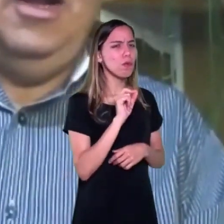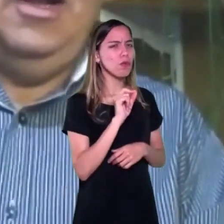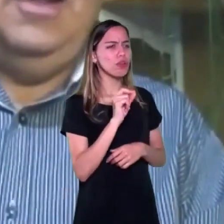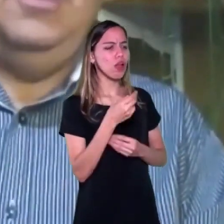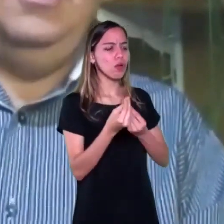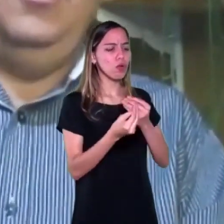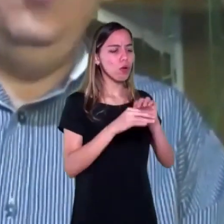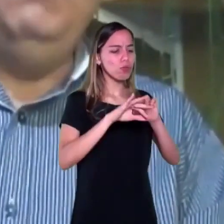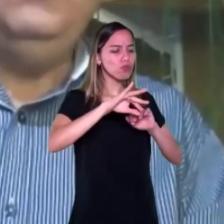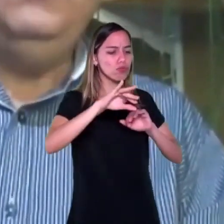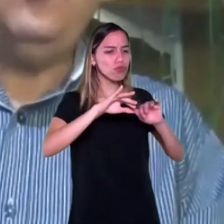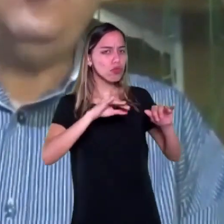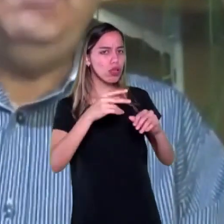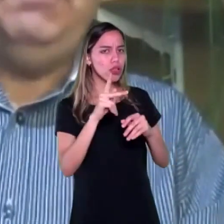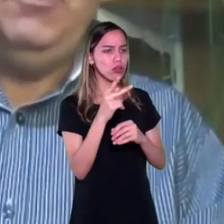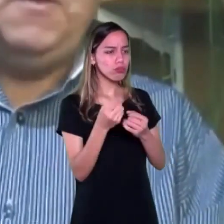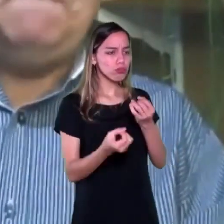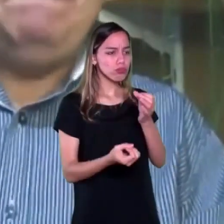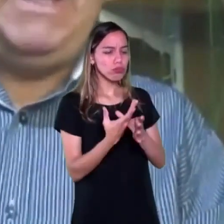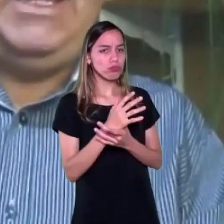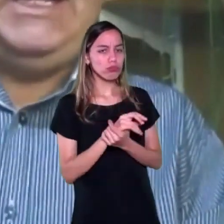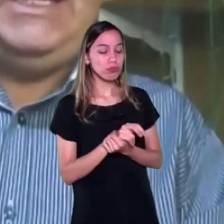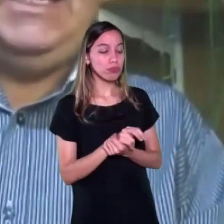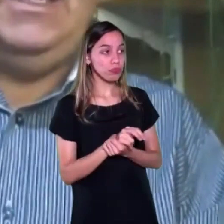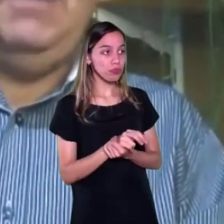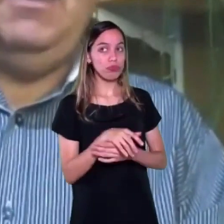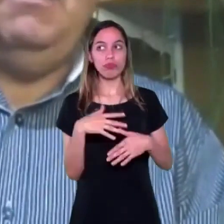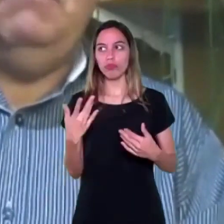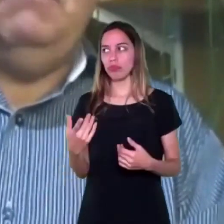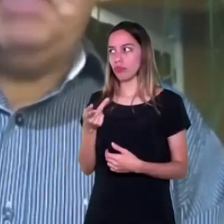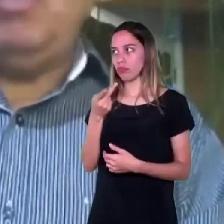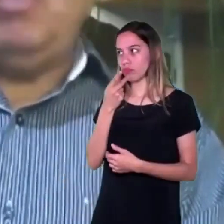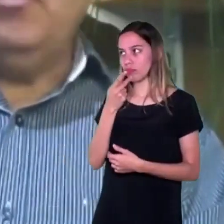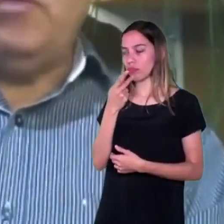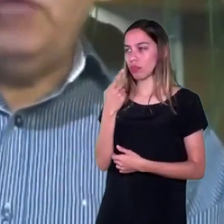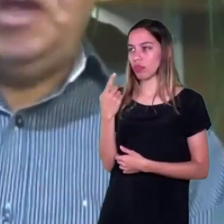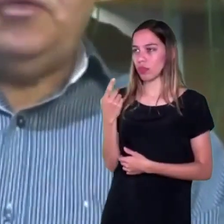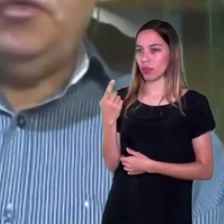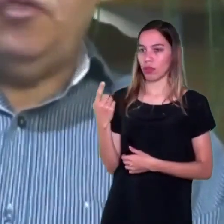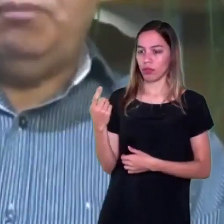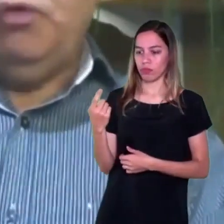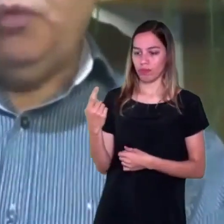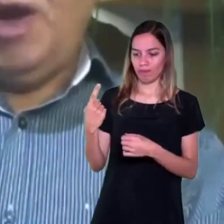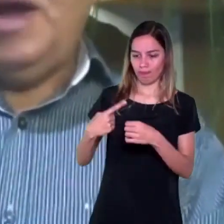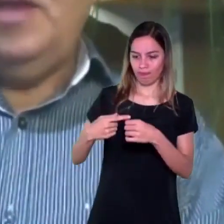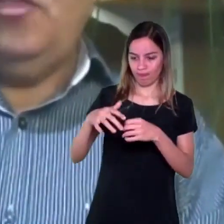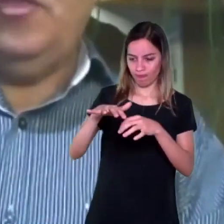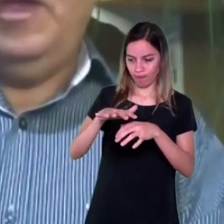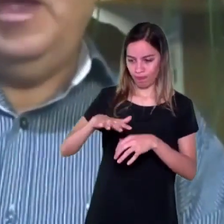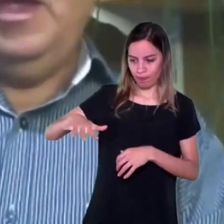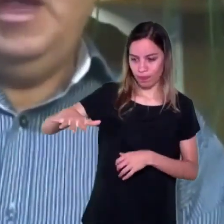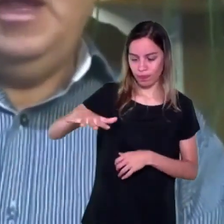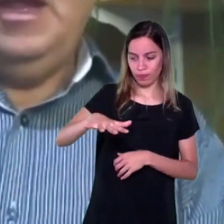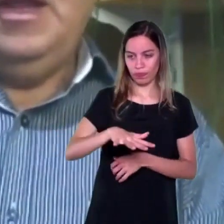esse livro? O município teve alguns eventos